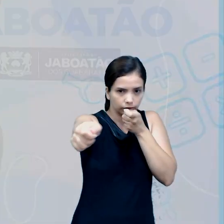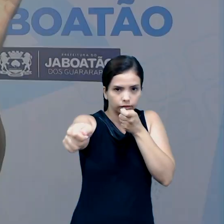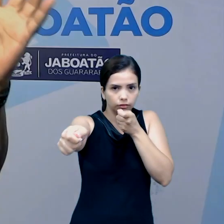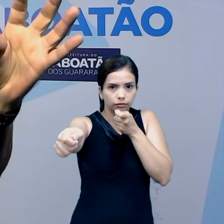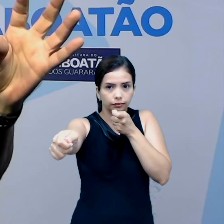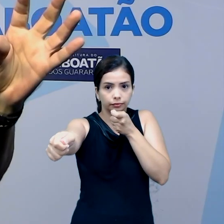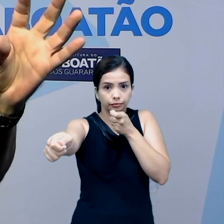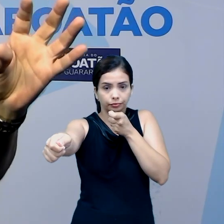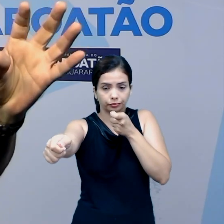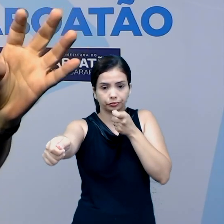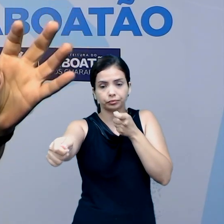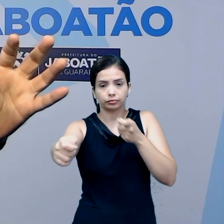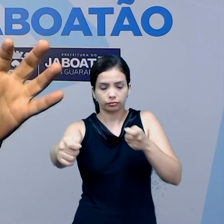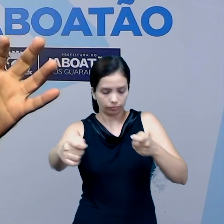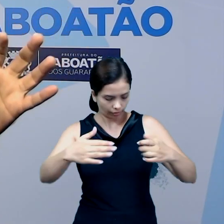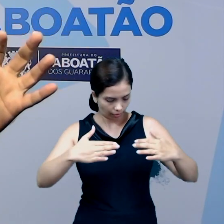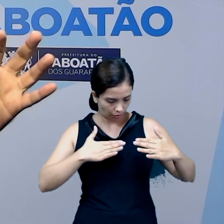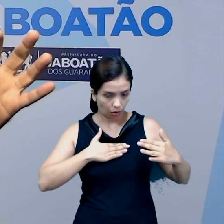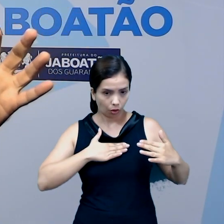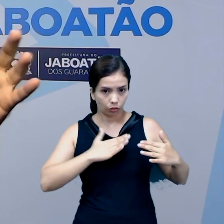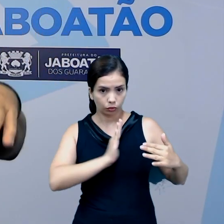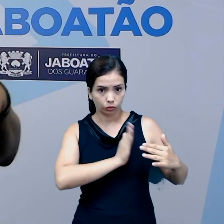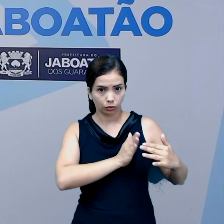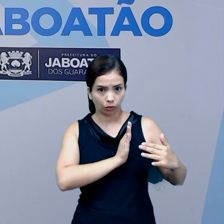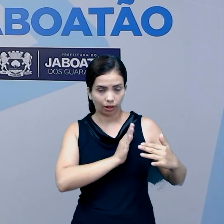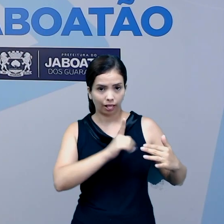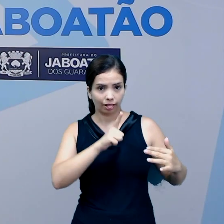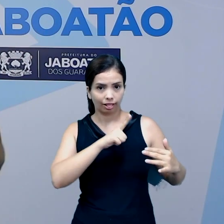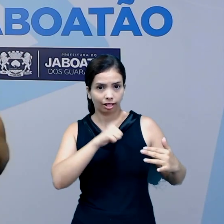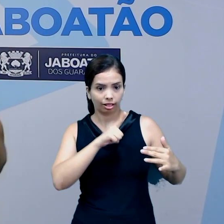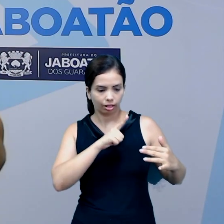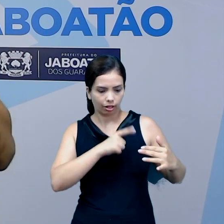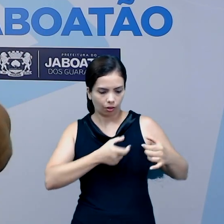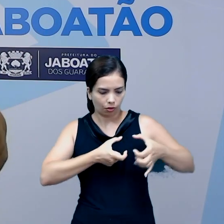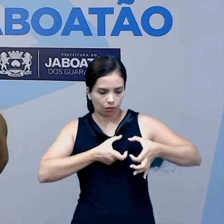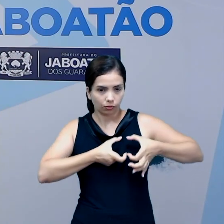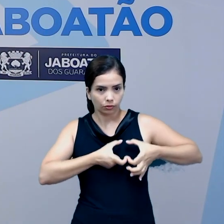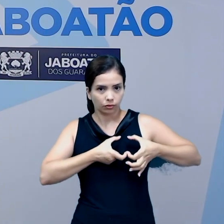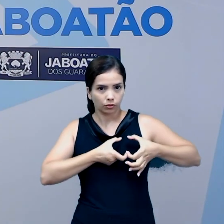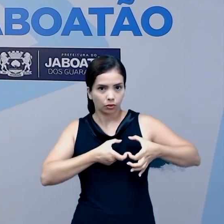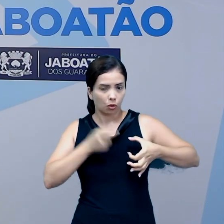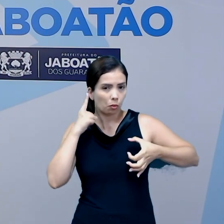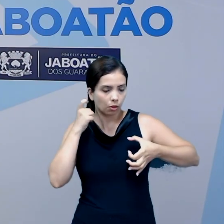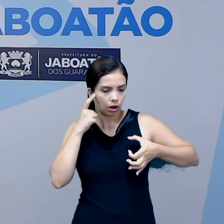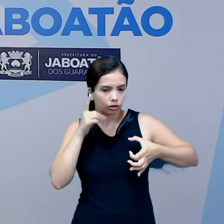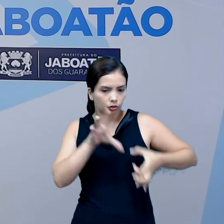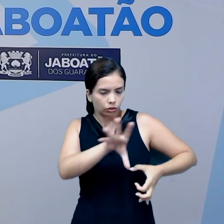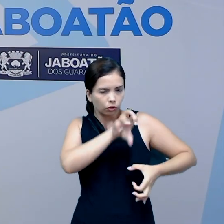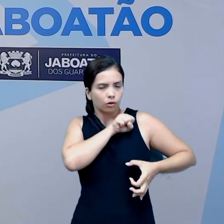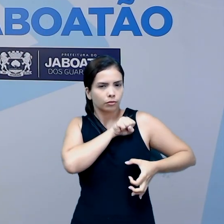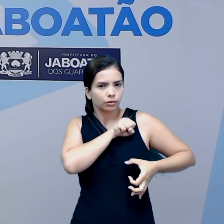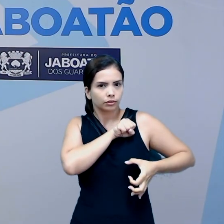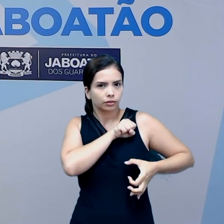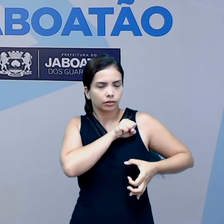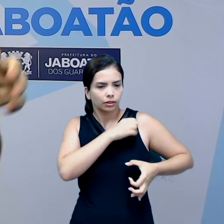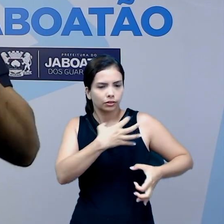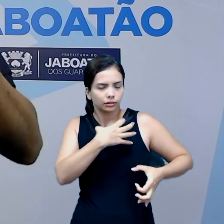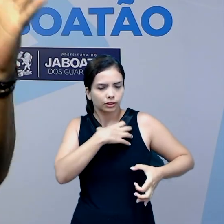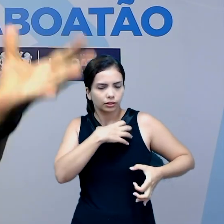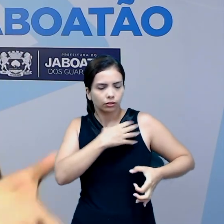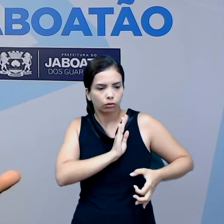de som no peito dela e no peito dele que é para captar os picos de batimento cardíaco